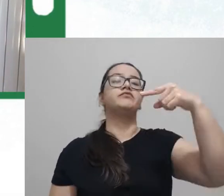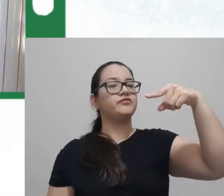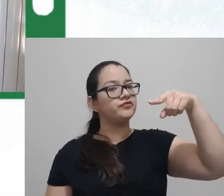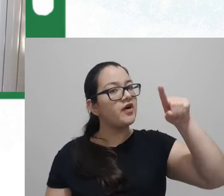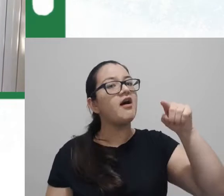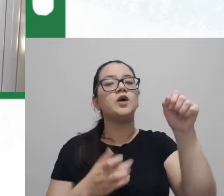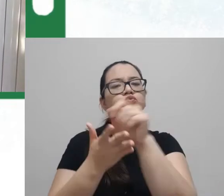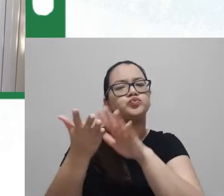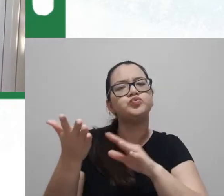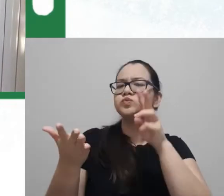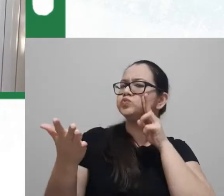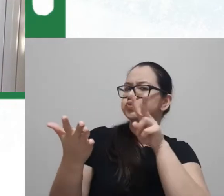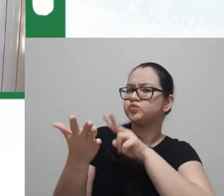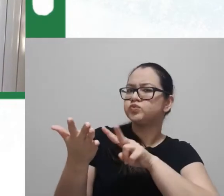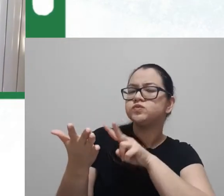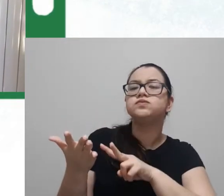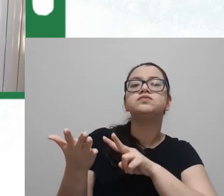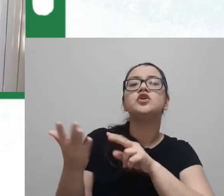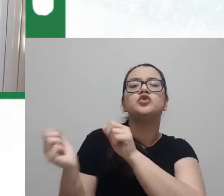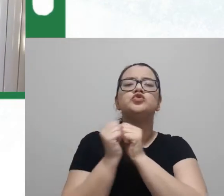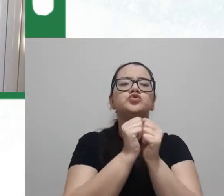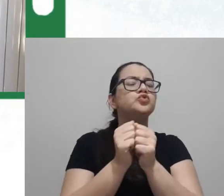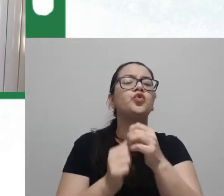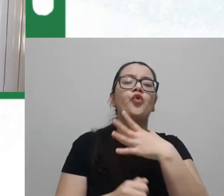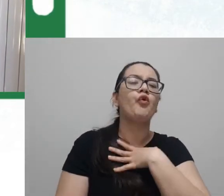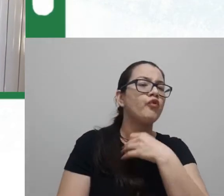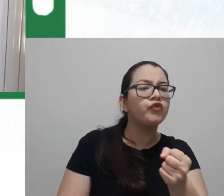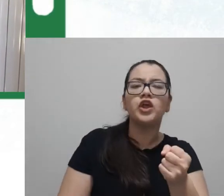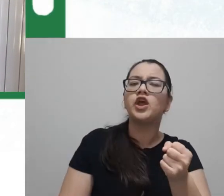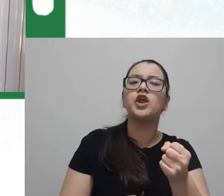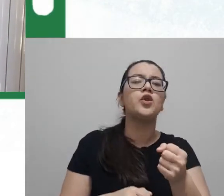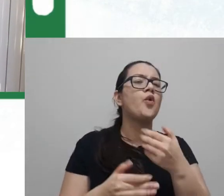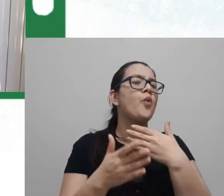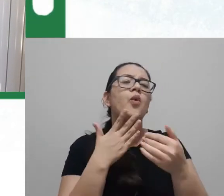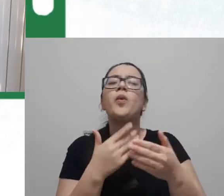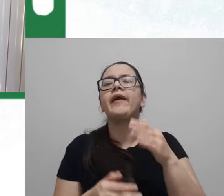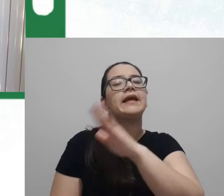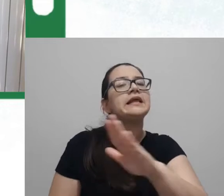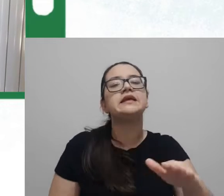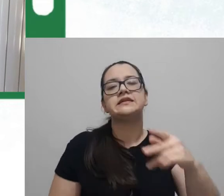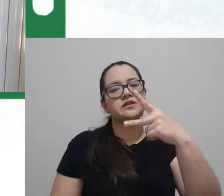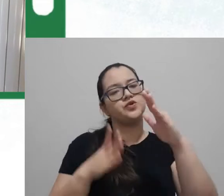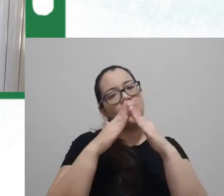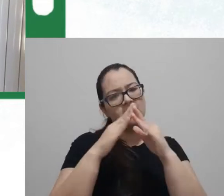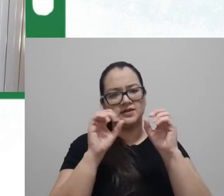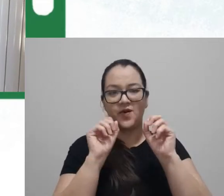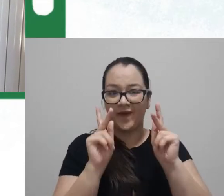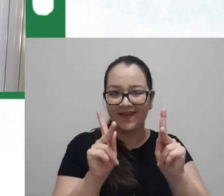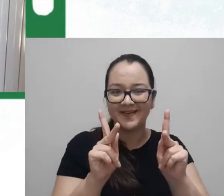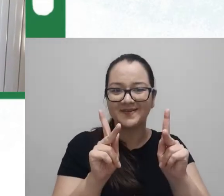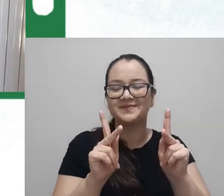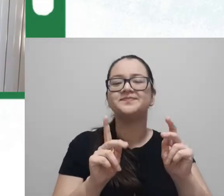das atividades das crianças e procure fazer com seus filhos, sobrinhos ou as crianças que você tenha na sua casa, certo,